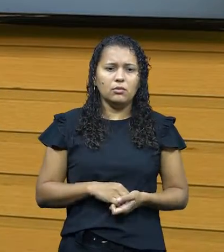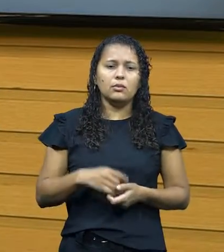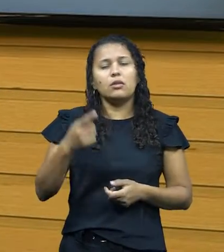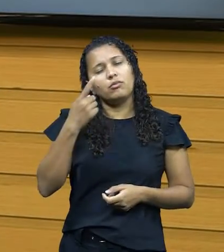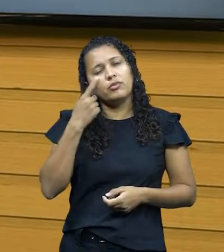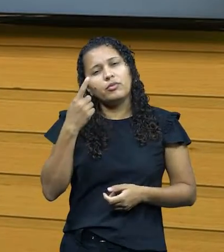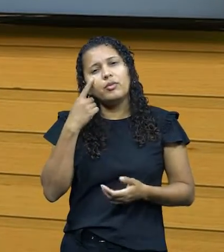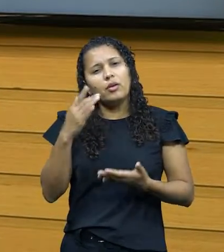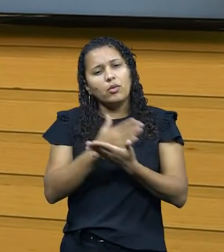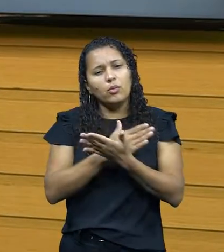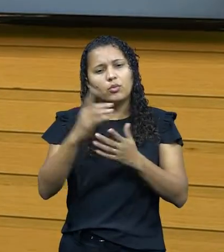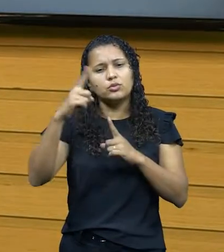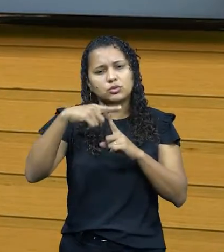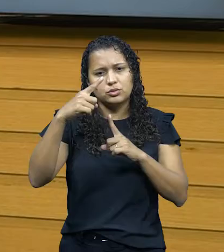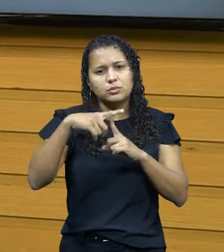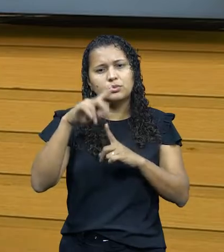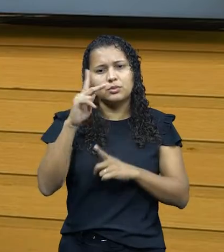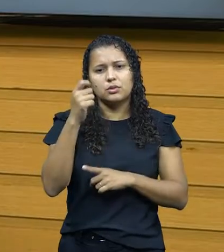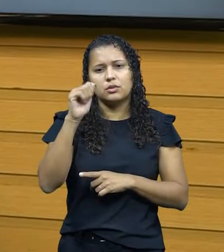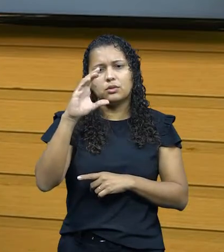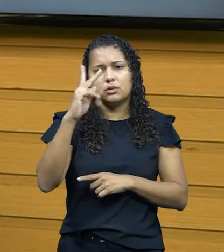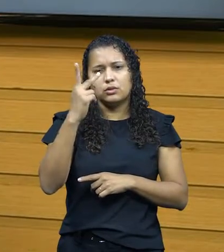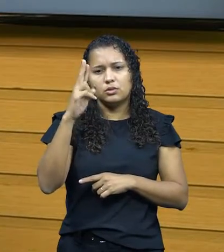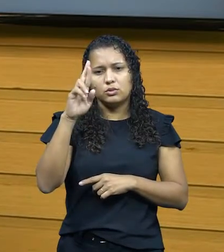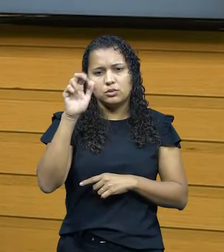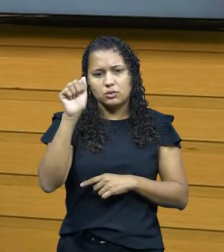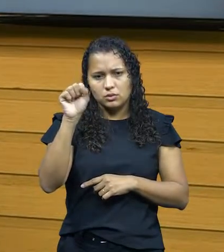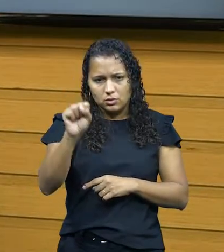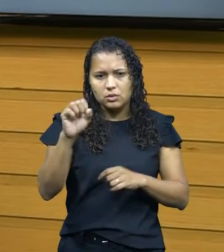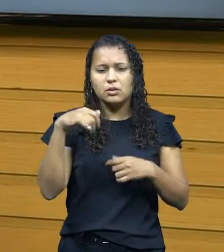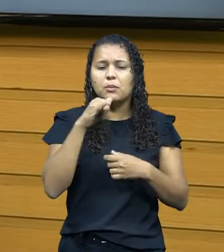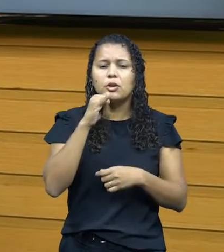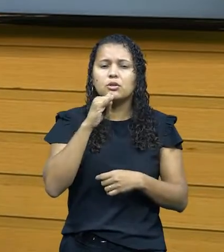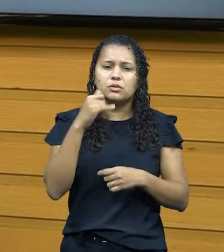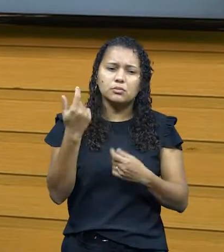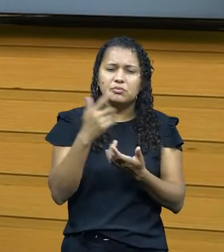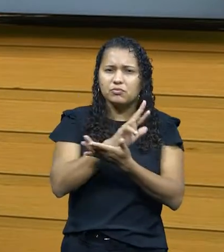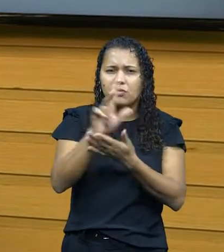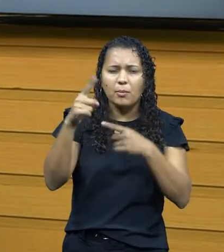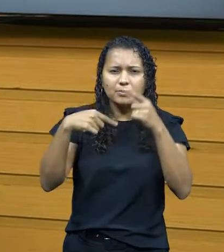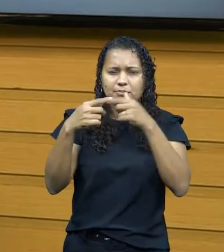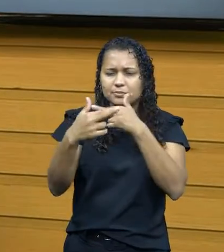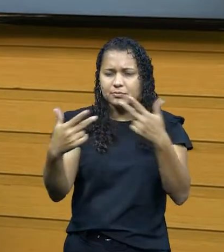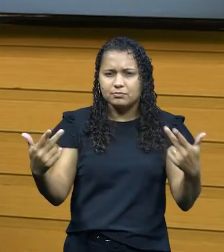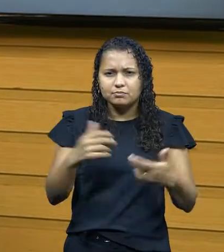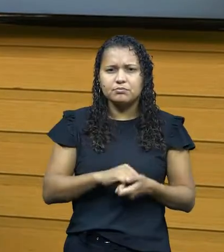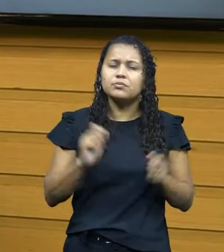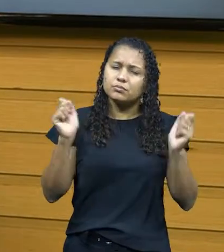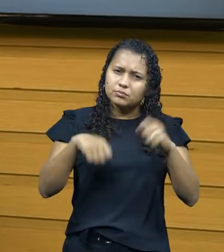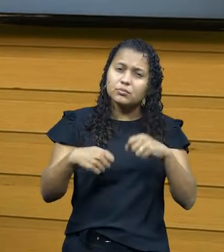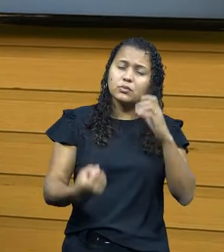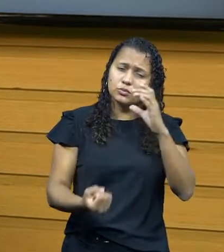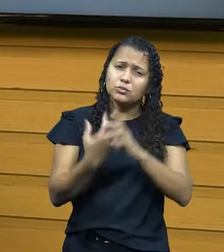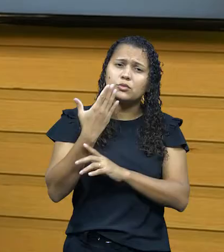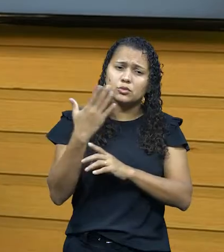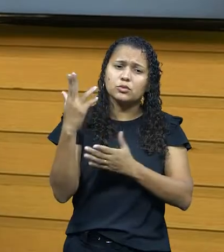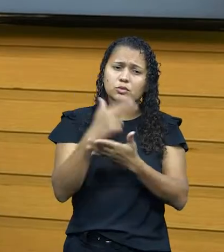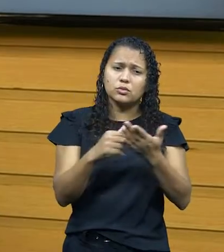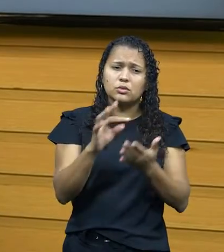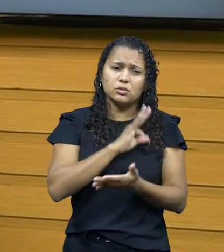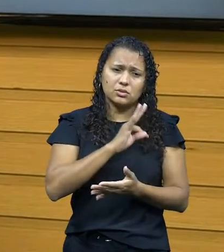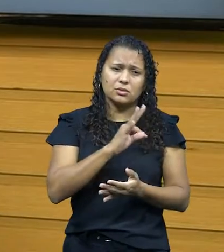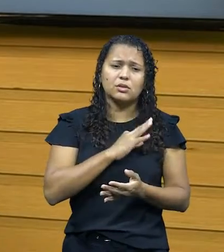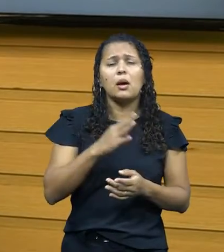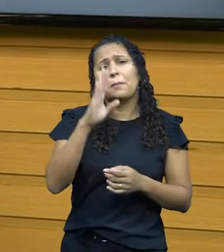Então, a gente vai ver também aqui alguns tipos de achuras, de achuras em diferentes materiais, né? Que